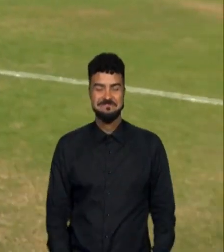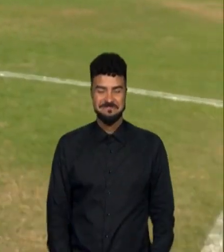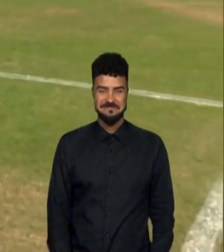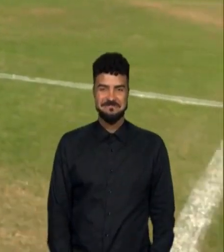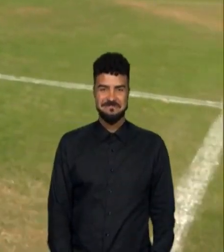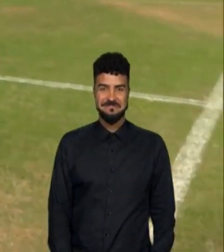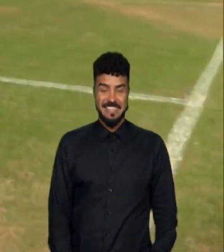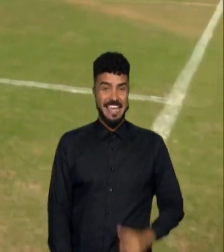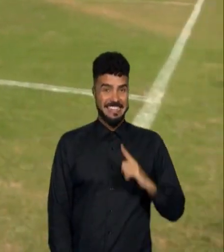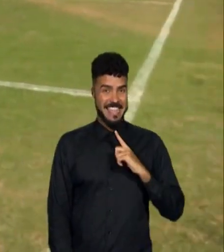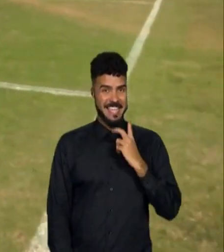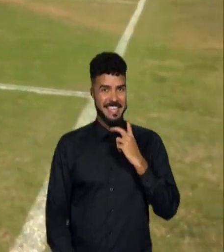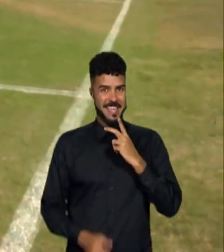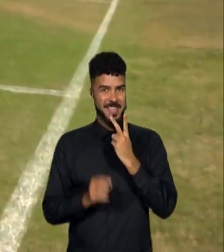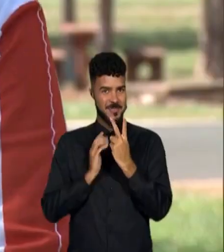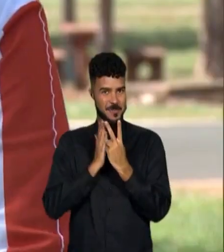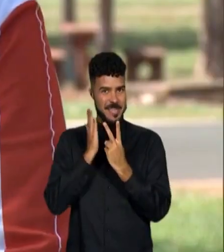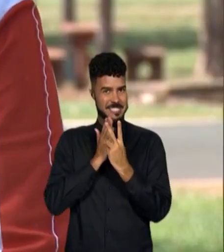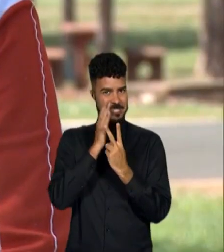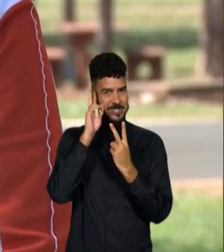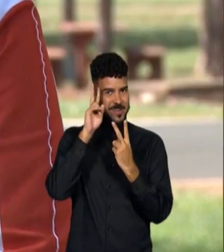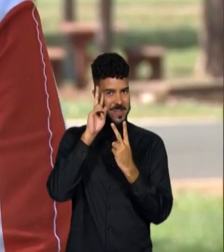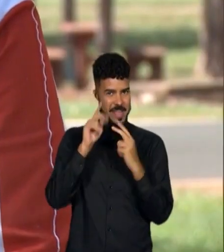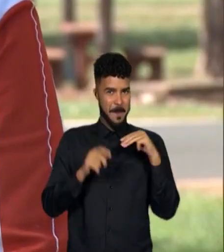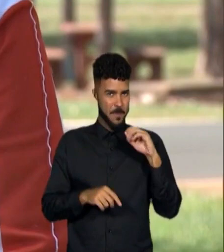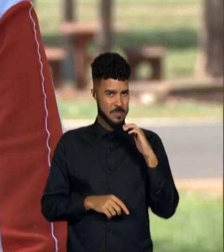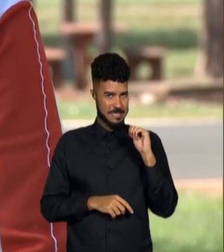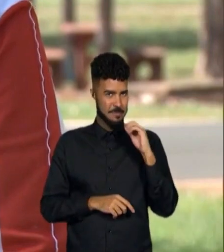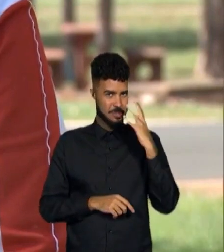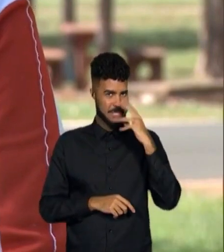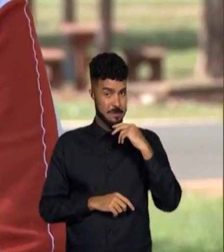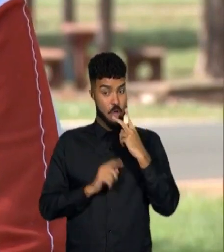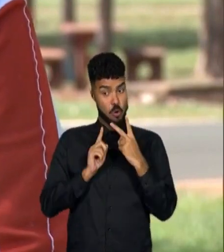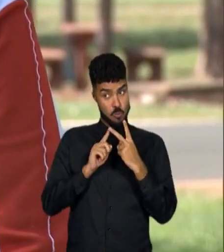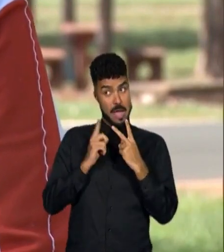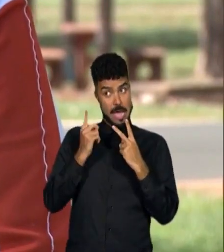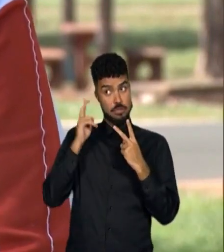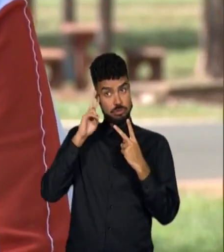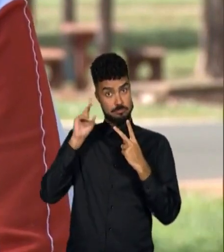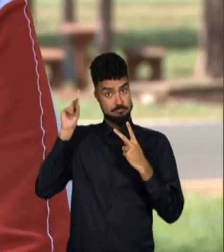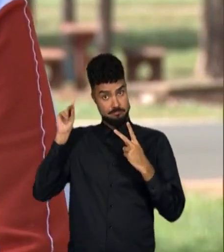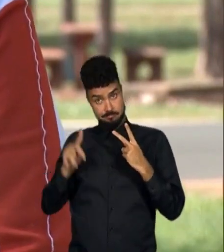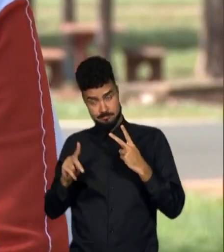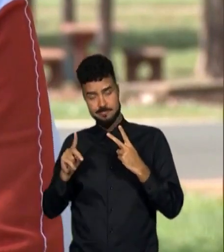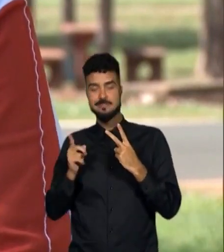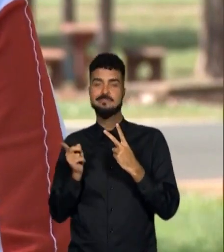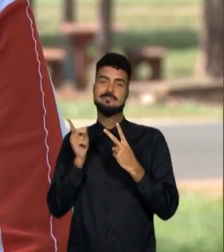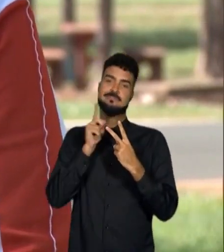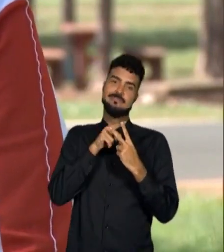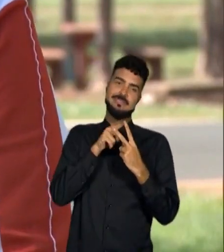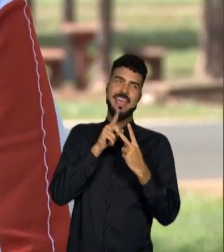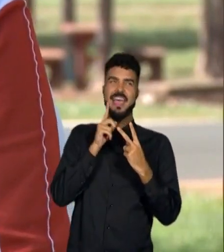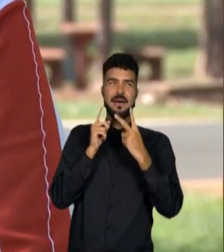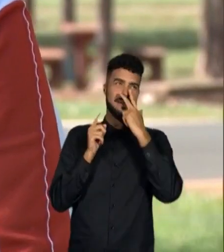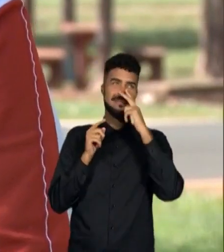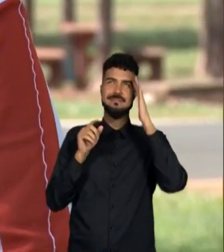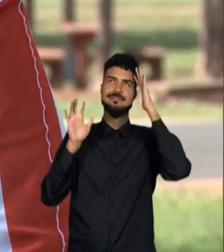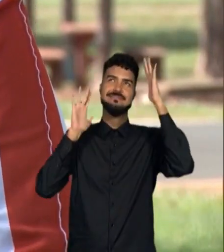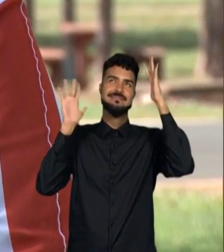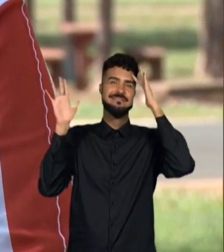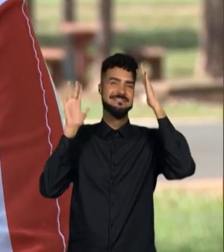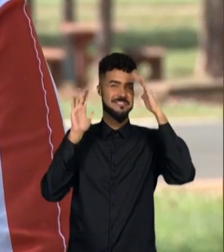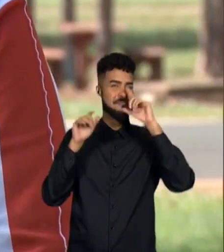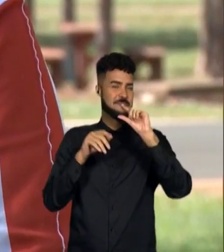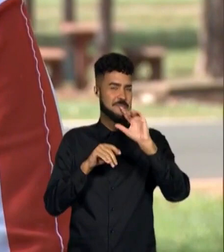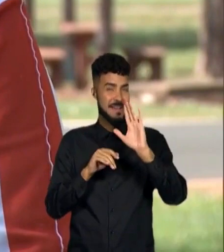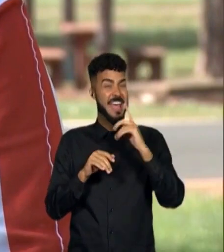Tem duas histórias sobre Moça Bonita. Uma é histórica, né? Oficial, e a outra é meio pitoresca.